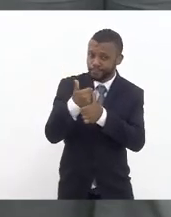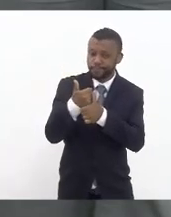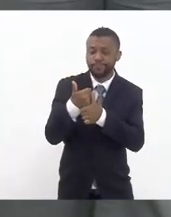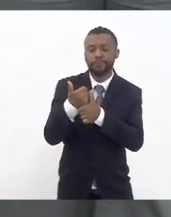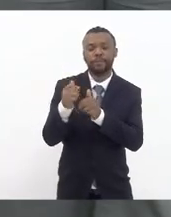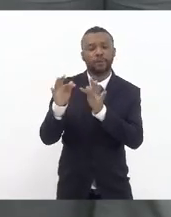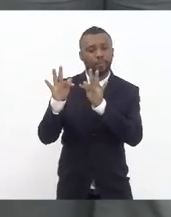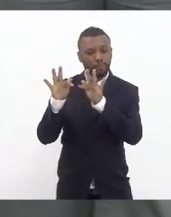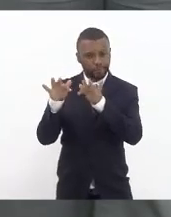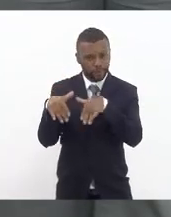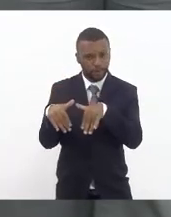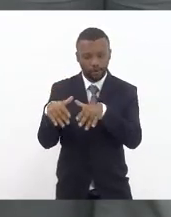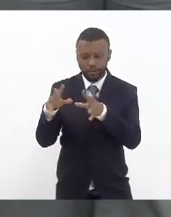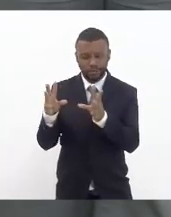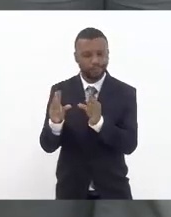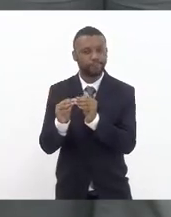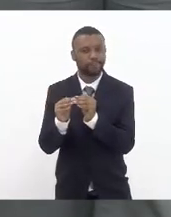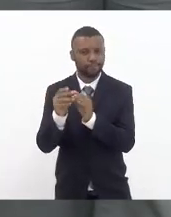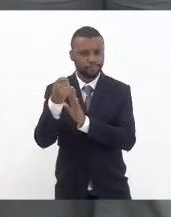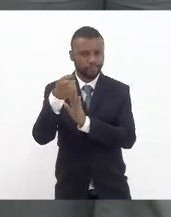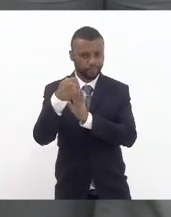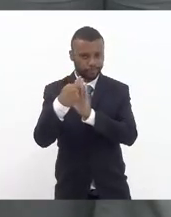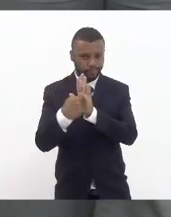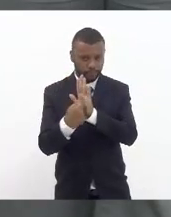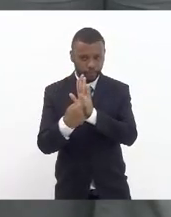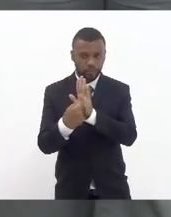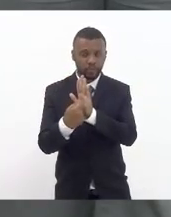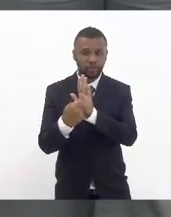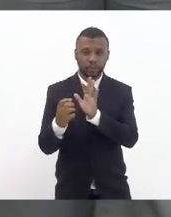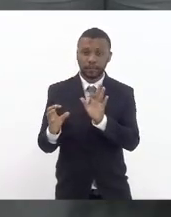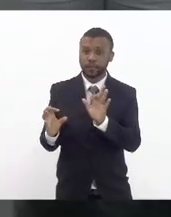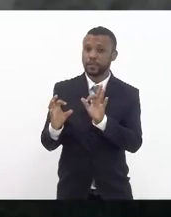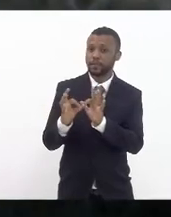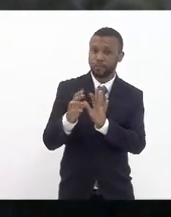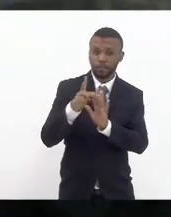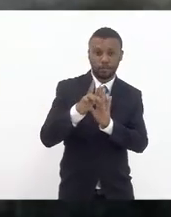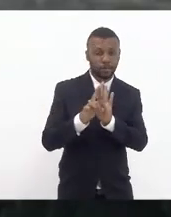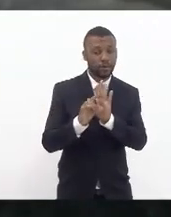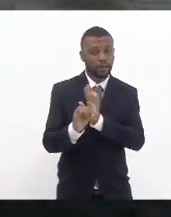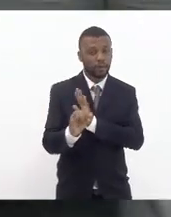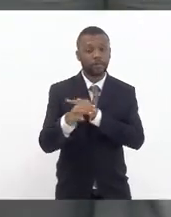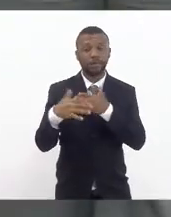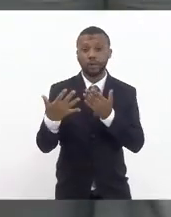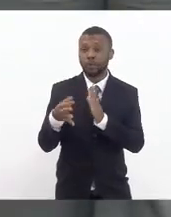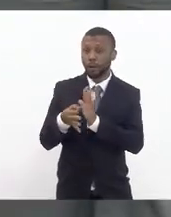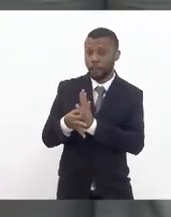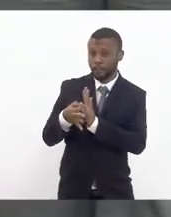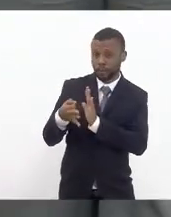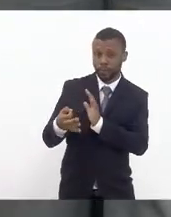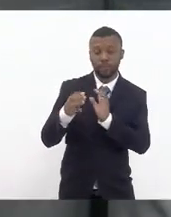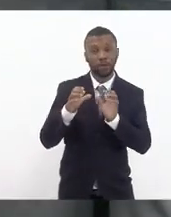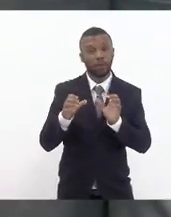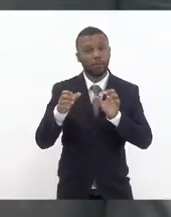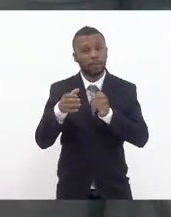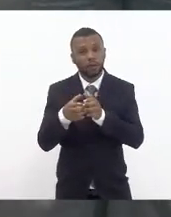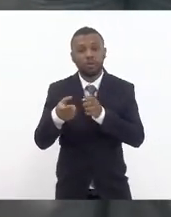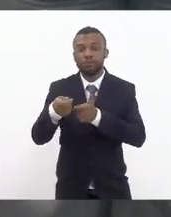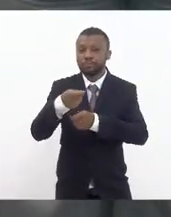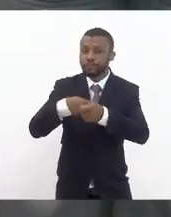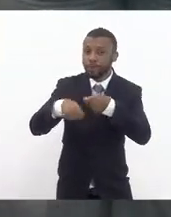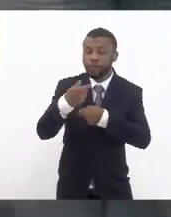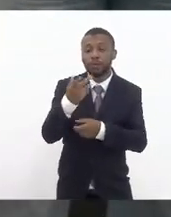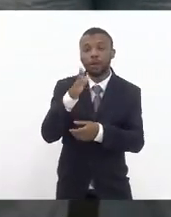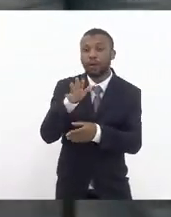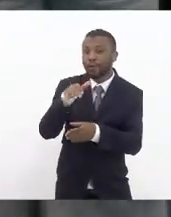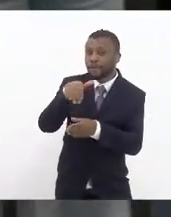redação, assim posto pela Comissão de Tributação, eu voto no